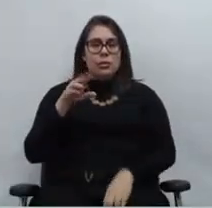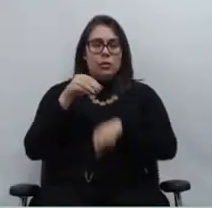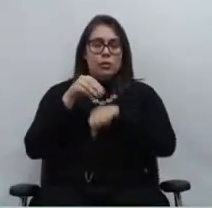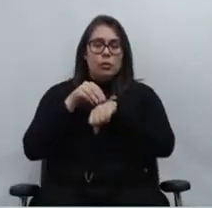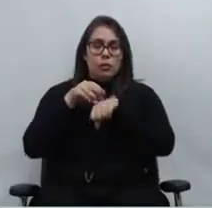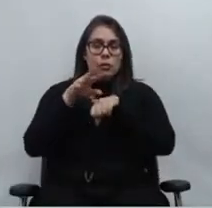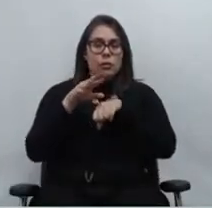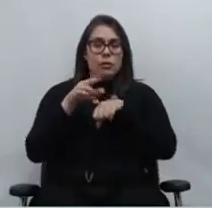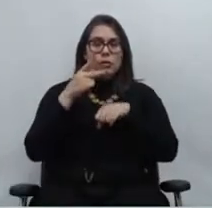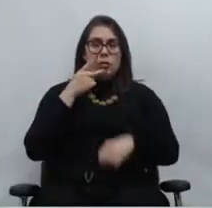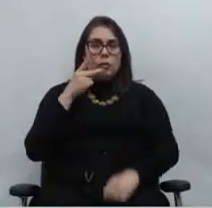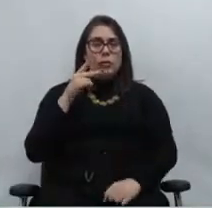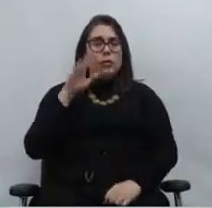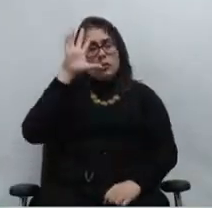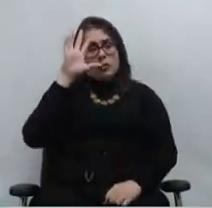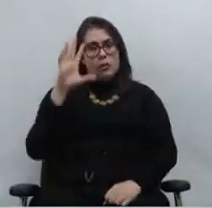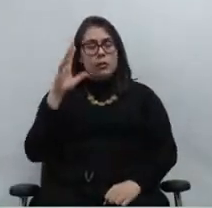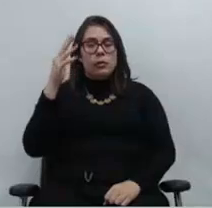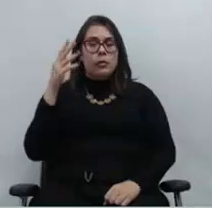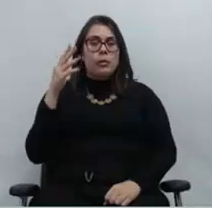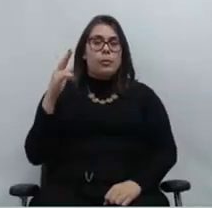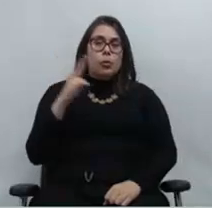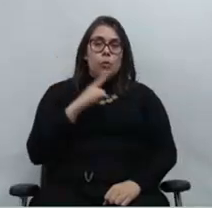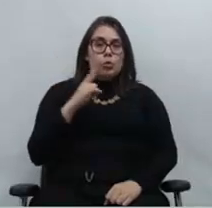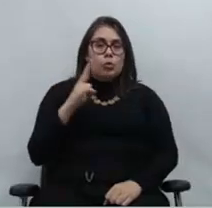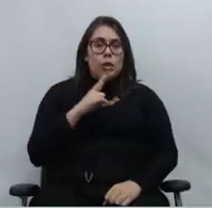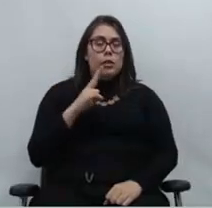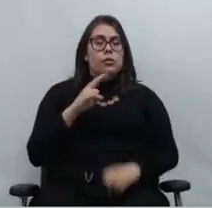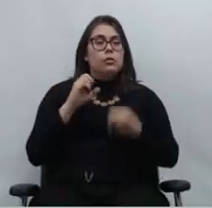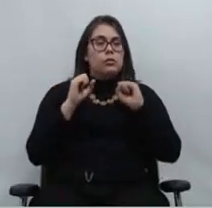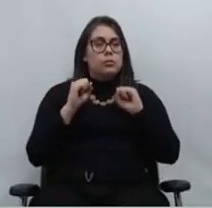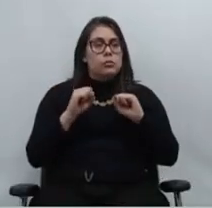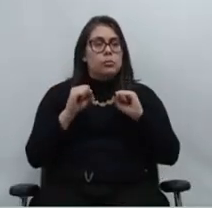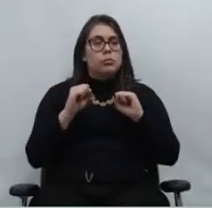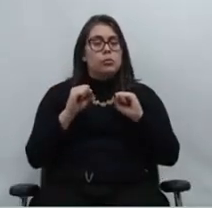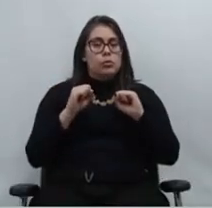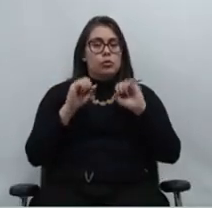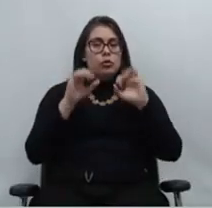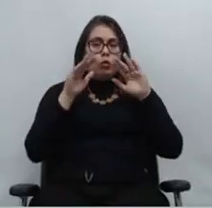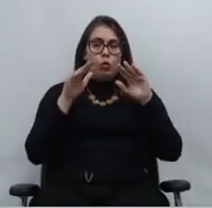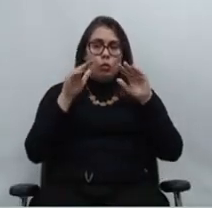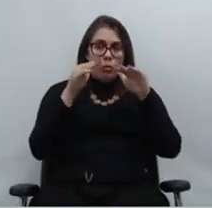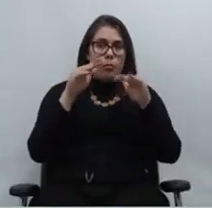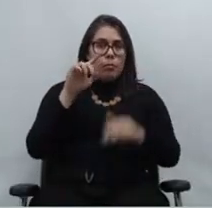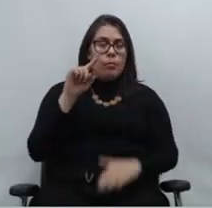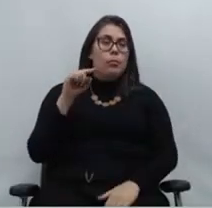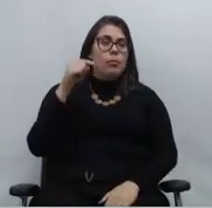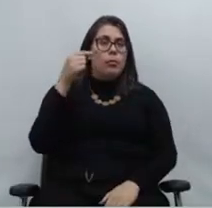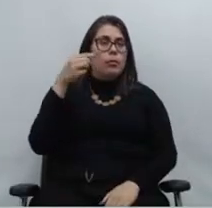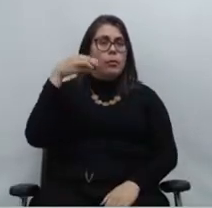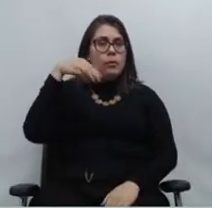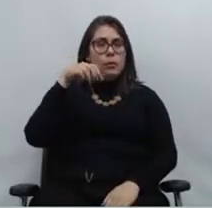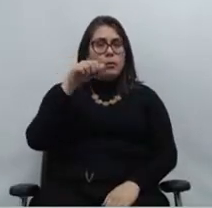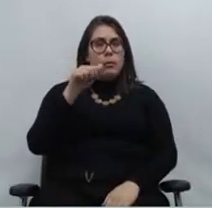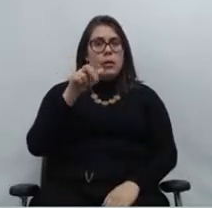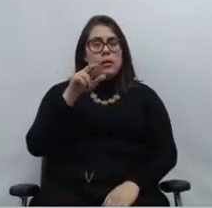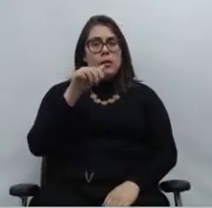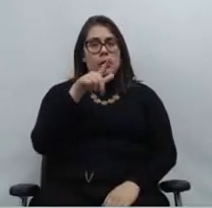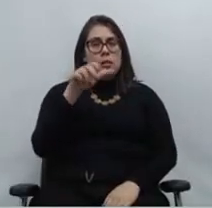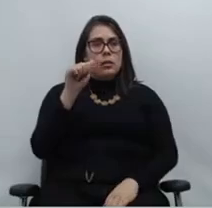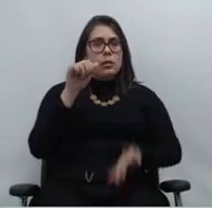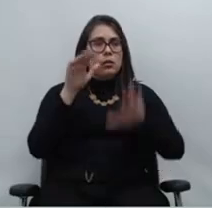gente antever, pode ser que surja até lá alguma questão mais urgente, mas se nós pudéssemos concentrar a próxima sessão de Marília apenas com esse processo do